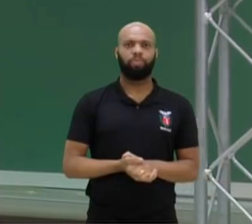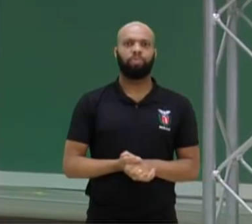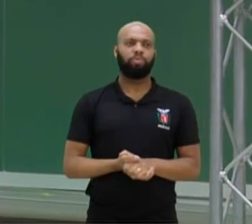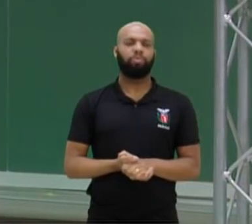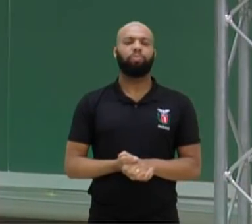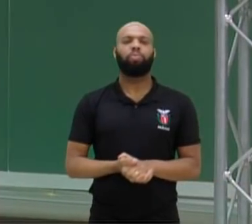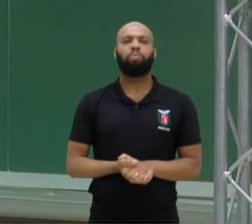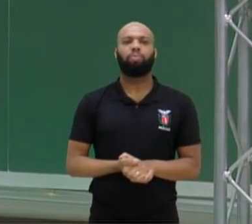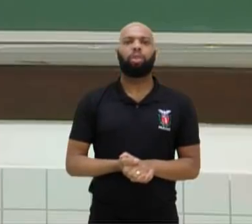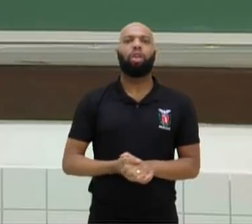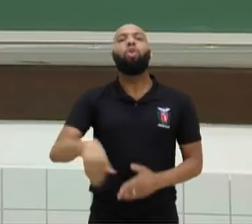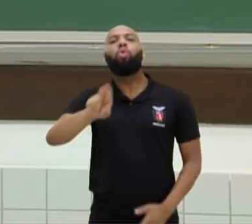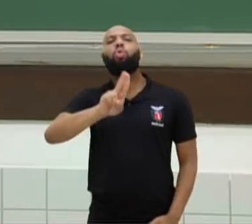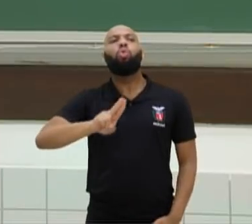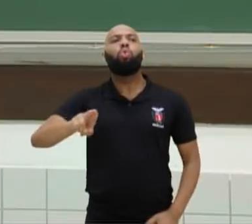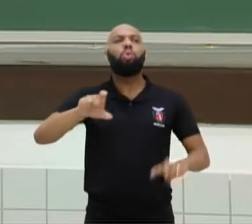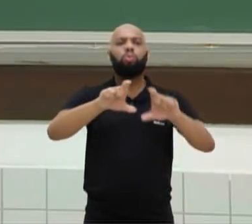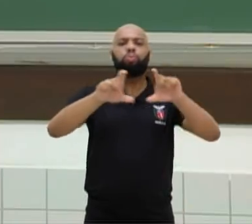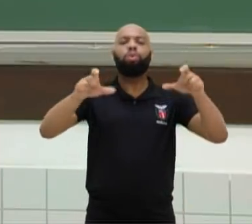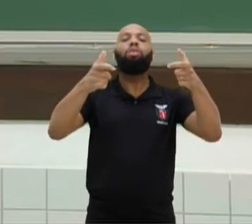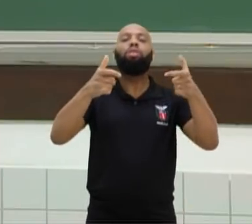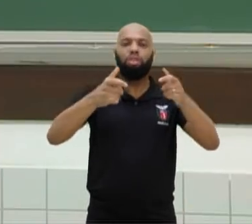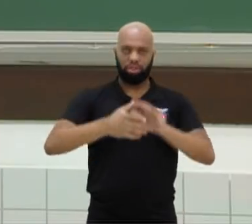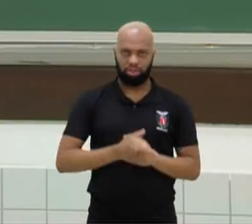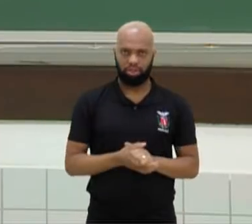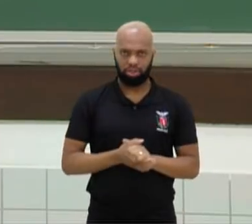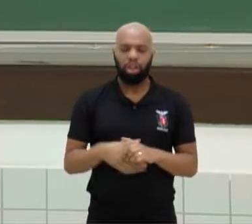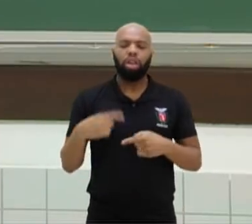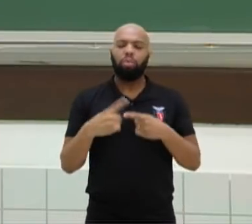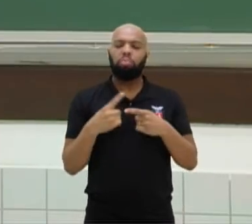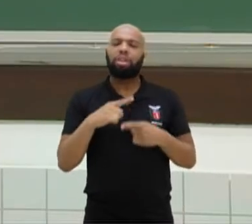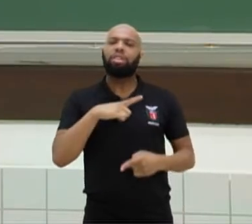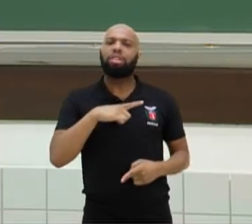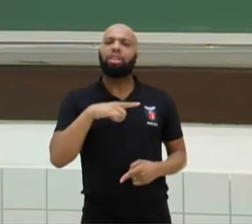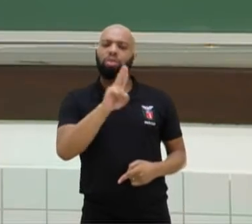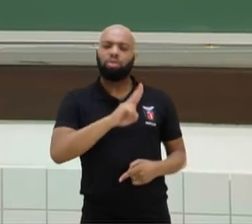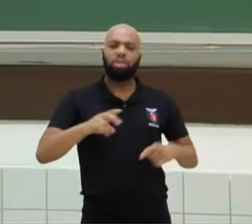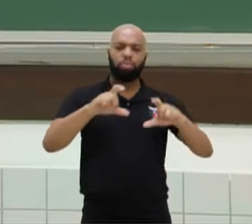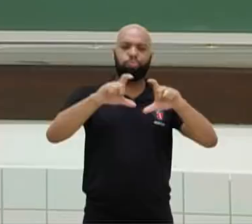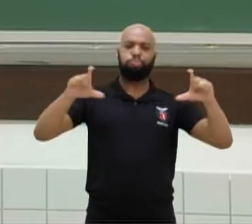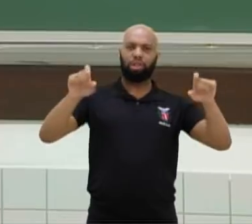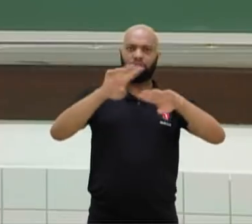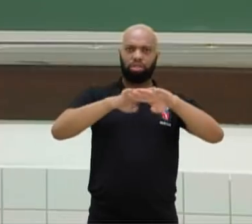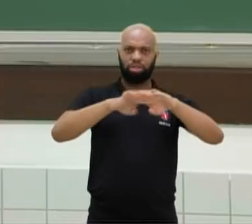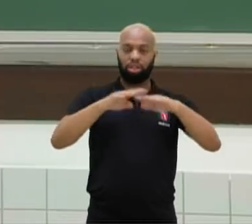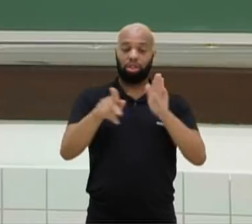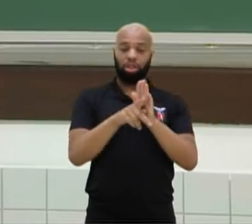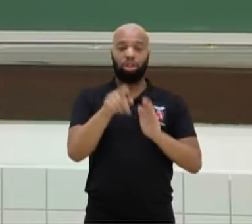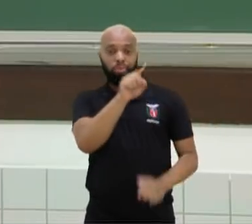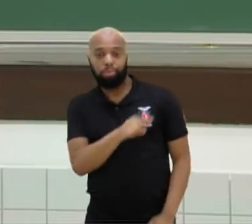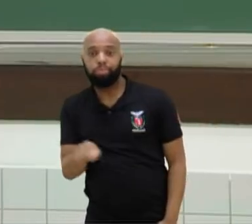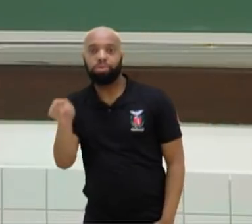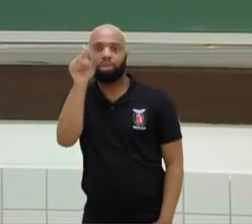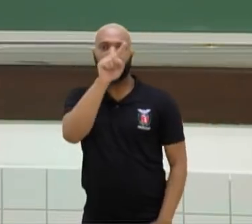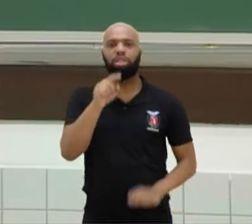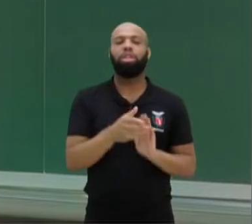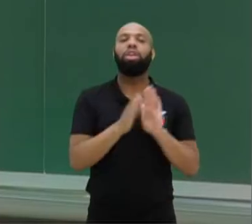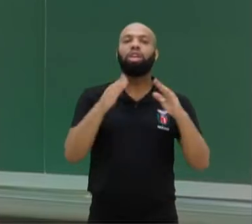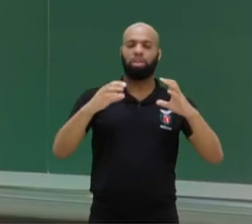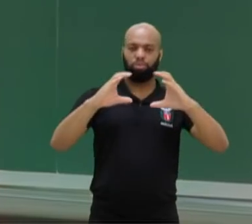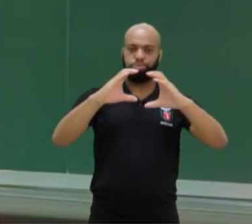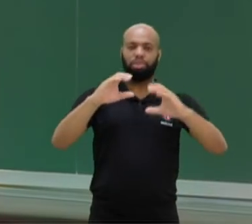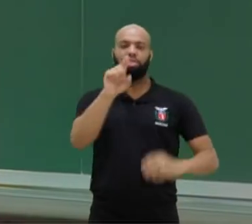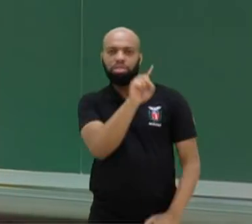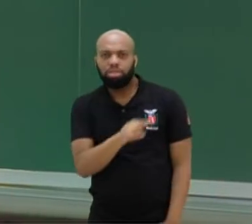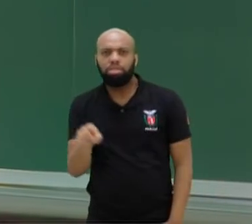onde ela é utilizada, né? E por que a gente utiliza a equação? Lembrar então que a equação da